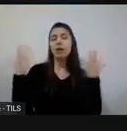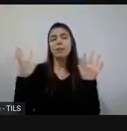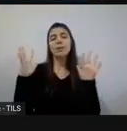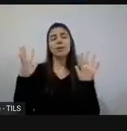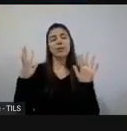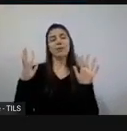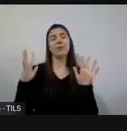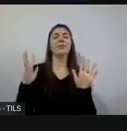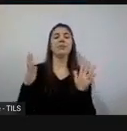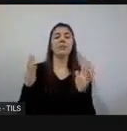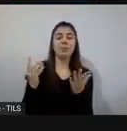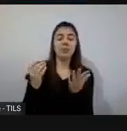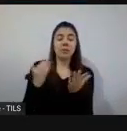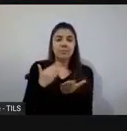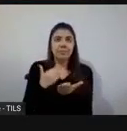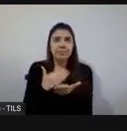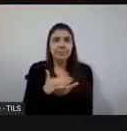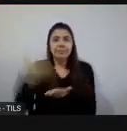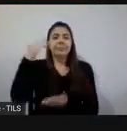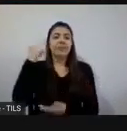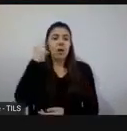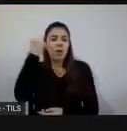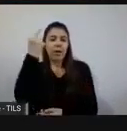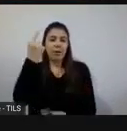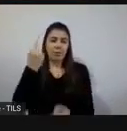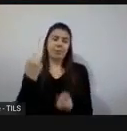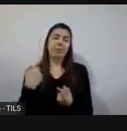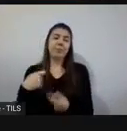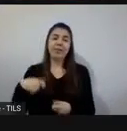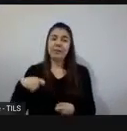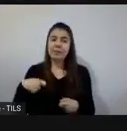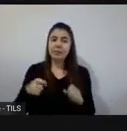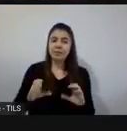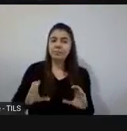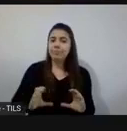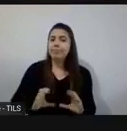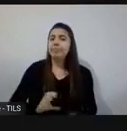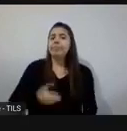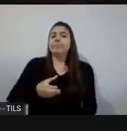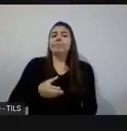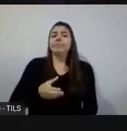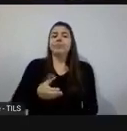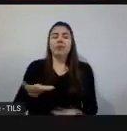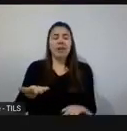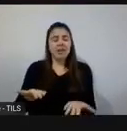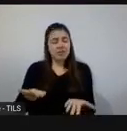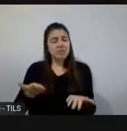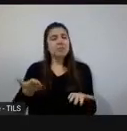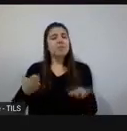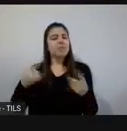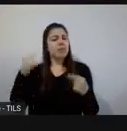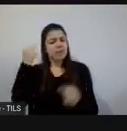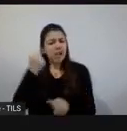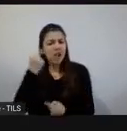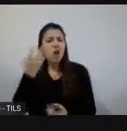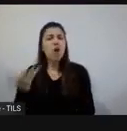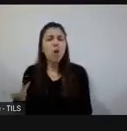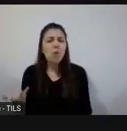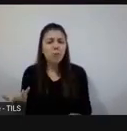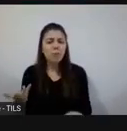né, como você colocou na fala inicial. Justamente porque a gente vai contra a maré, né? Vai contra